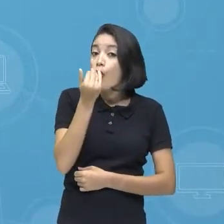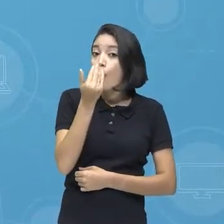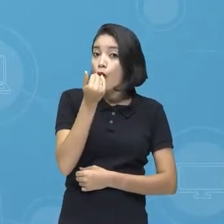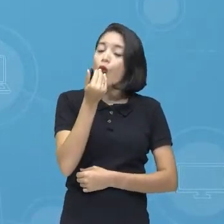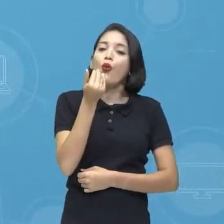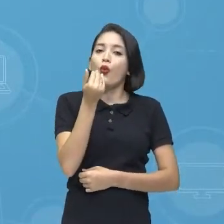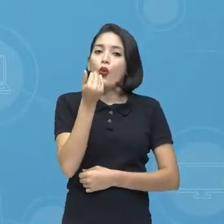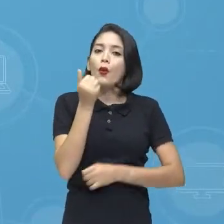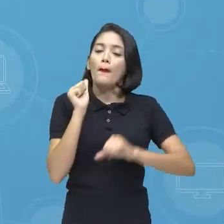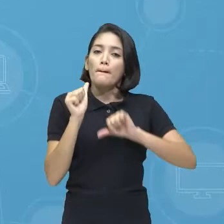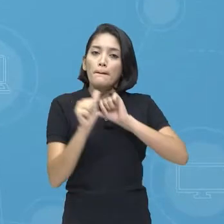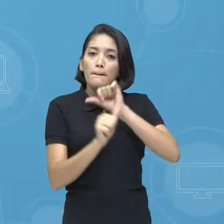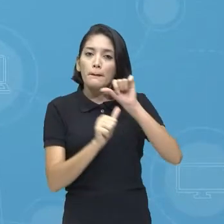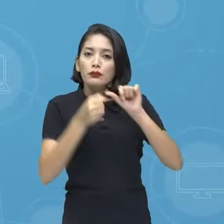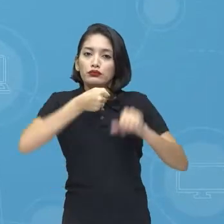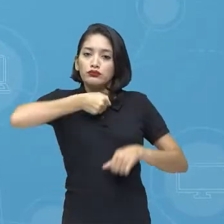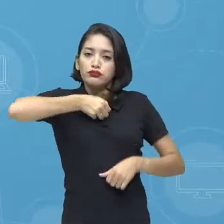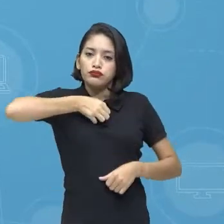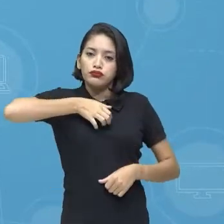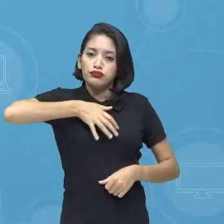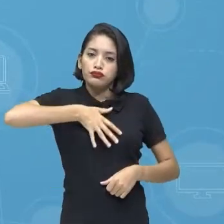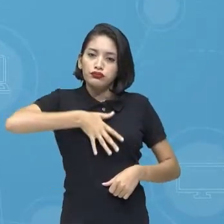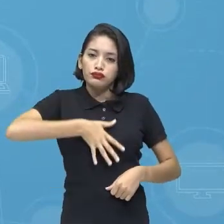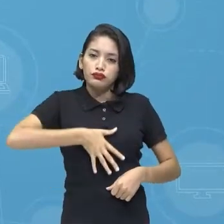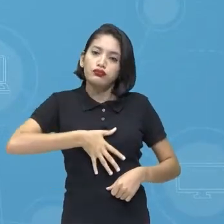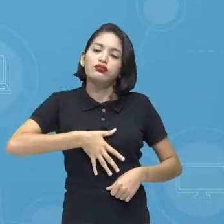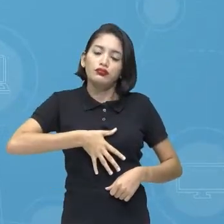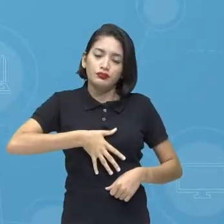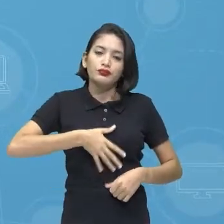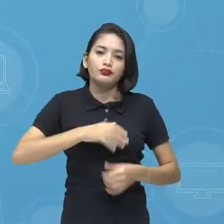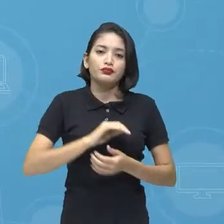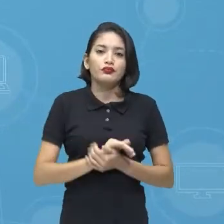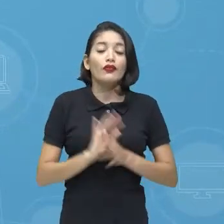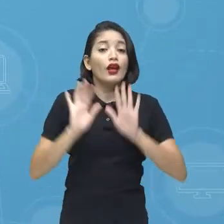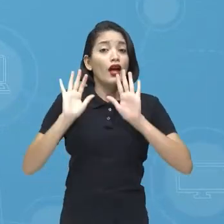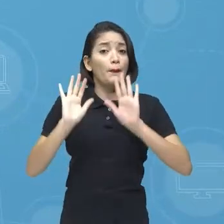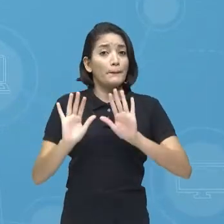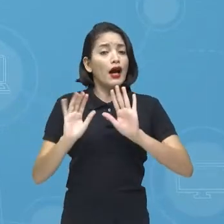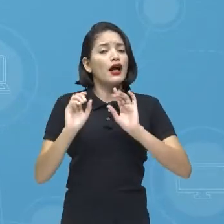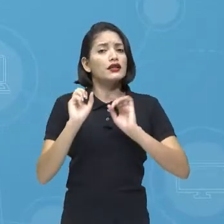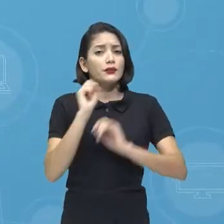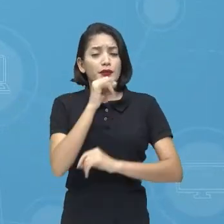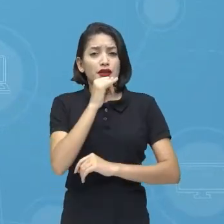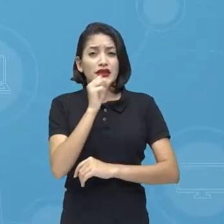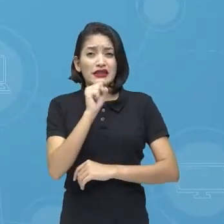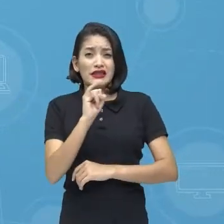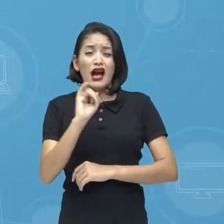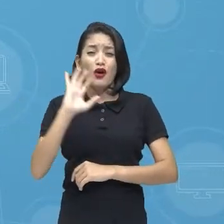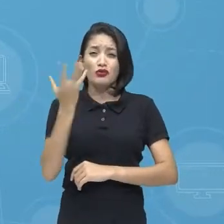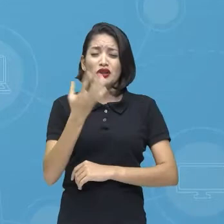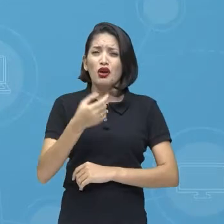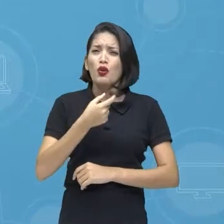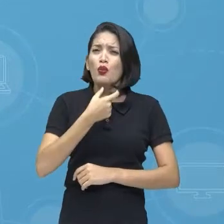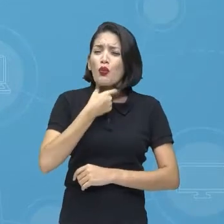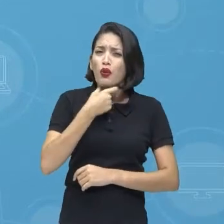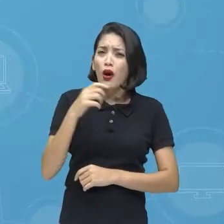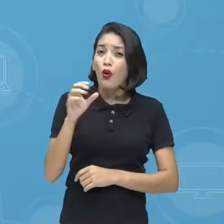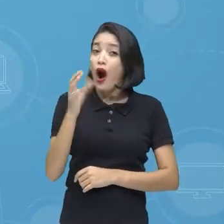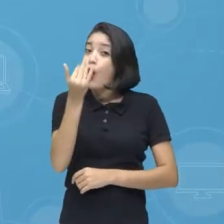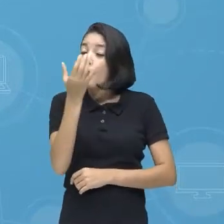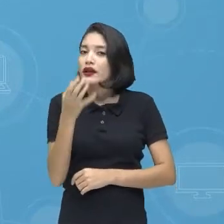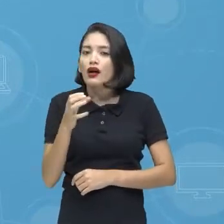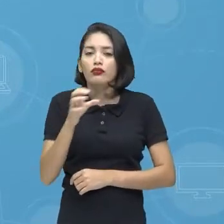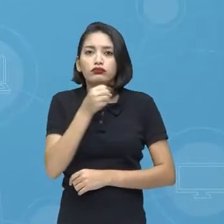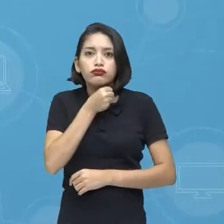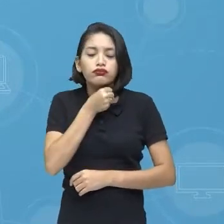passa lá pelo esôfago, como vocês escutaram em outra aula. Só que se aconteceu um engasgo, significa ali que